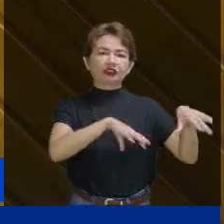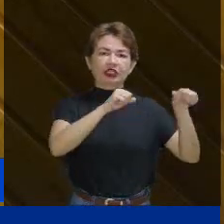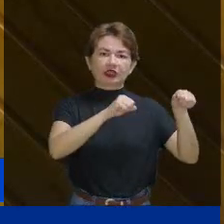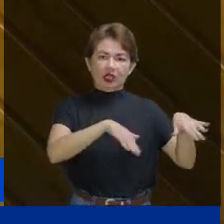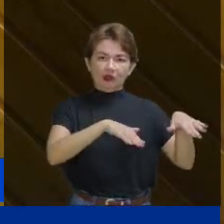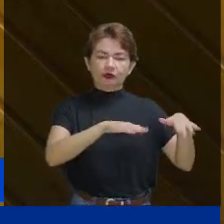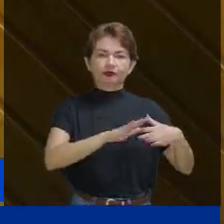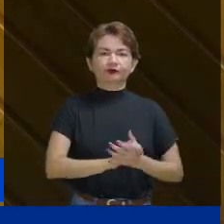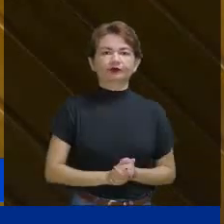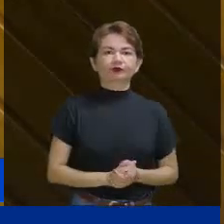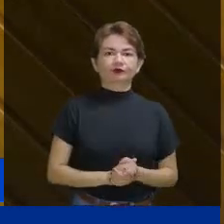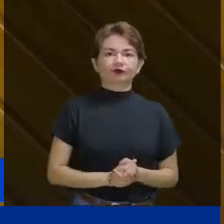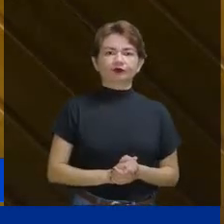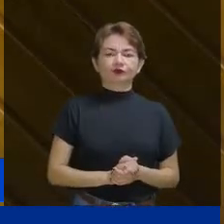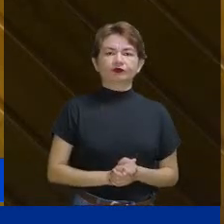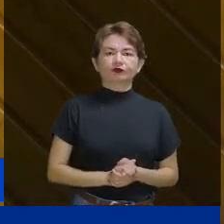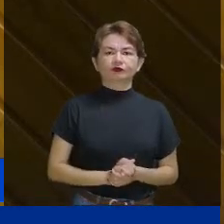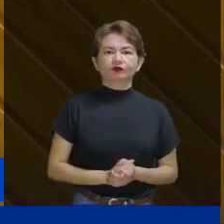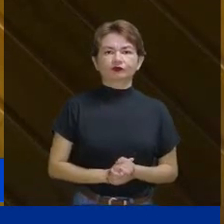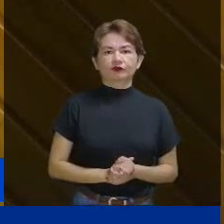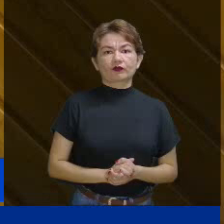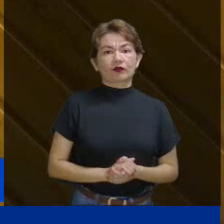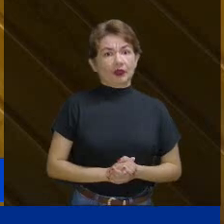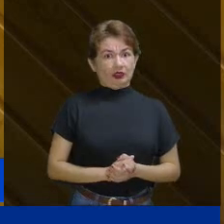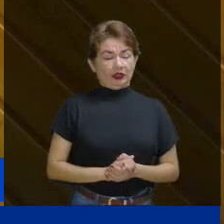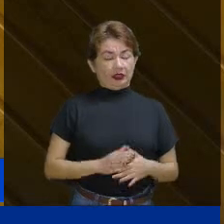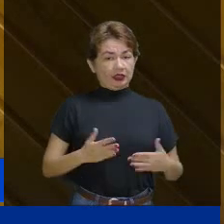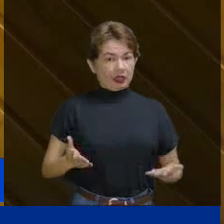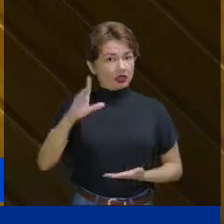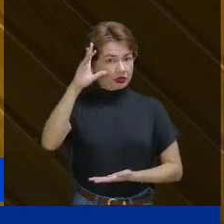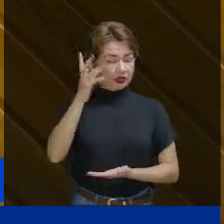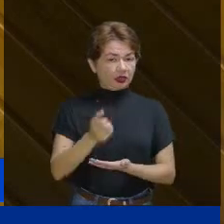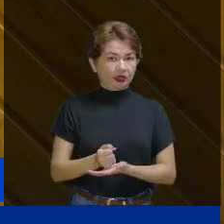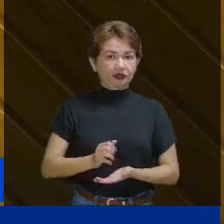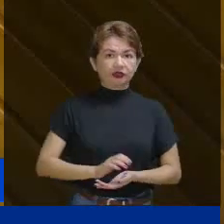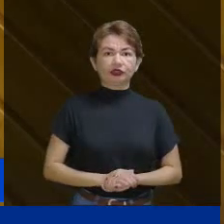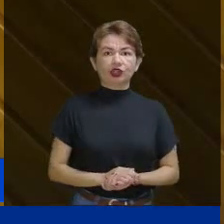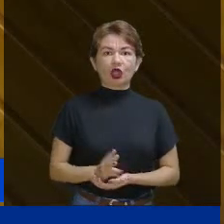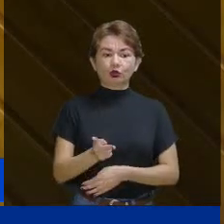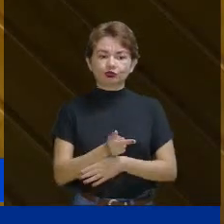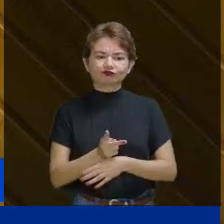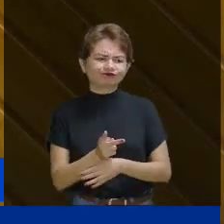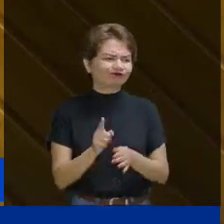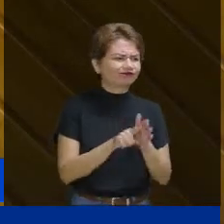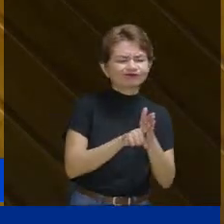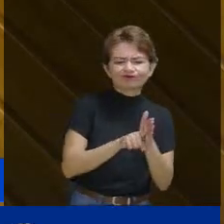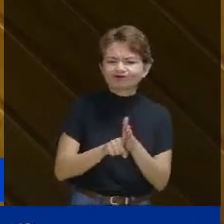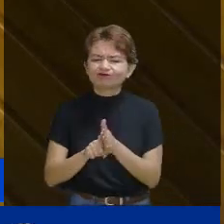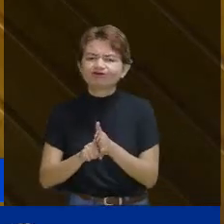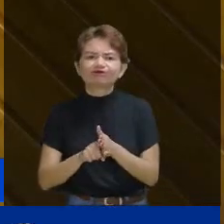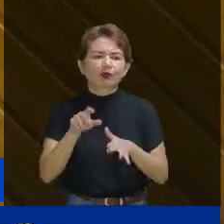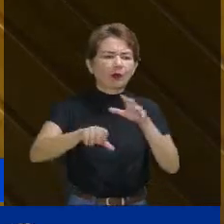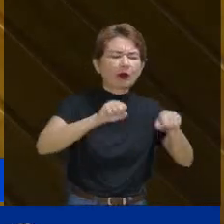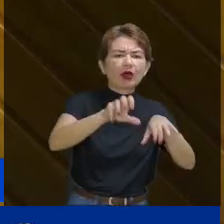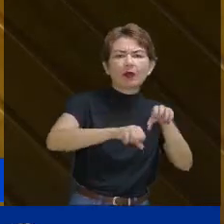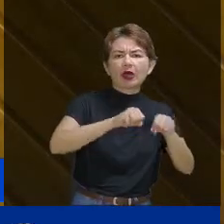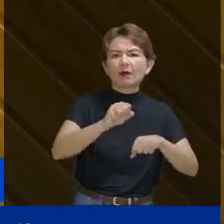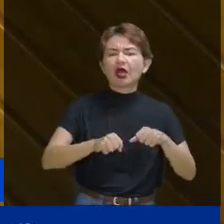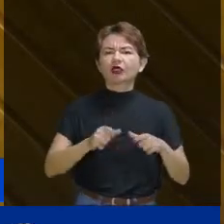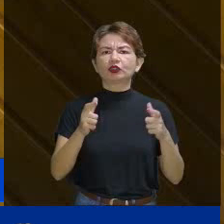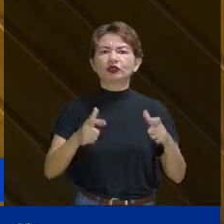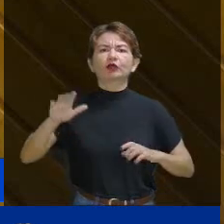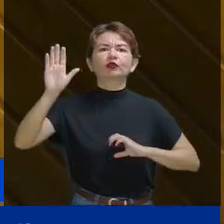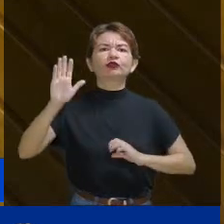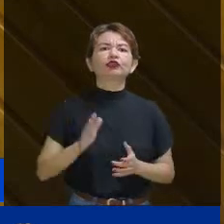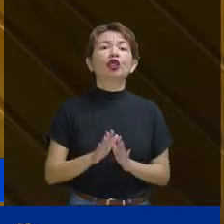29/9, dia que foi, então, dada a decisão de busca e apreensão, estavam em